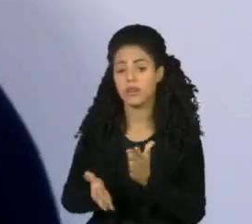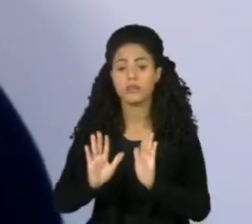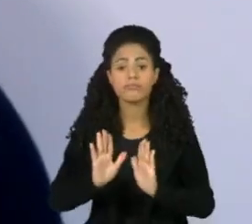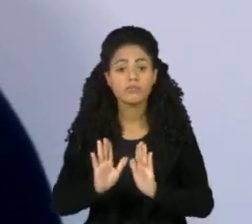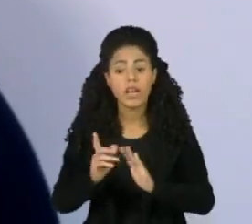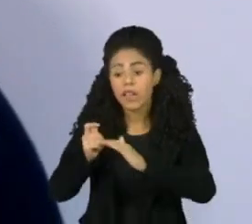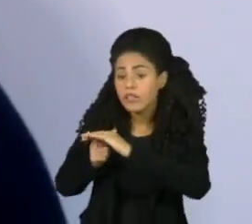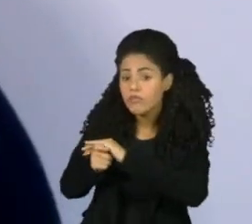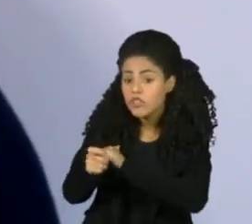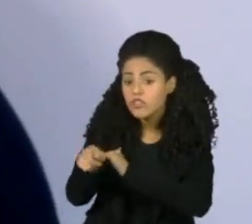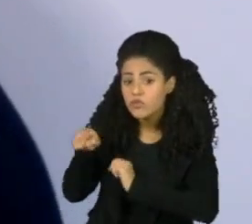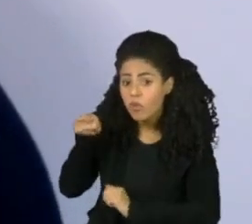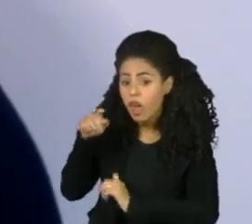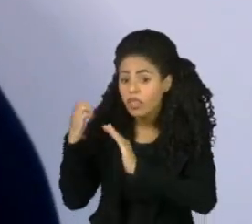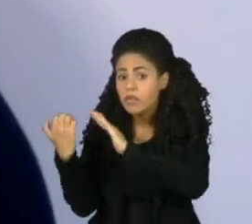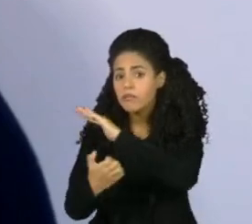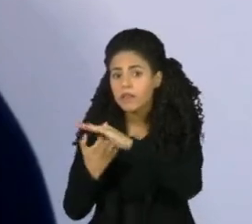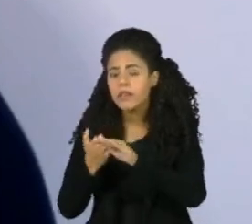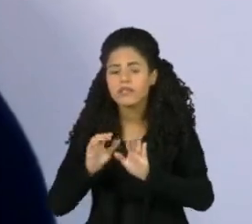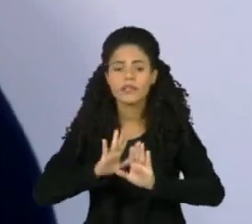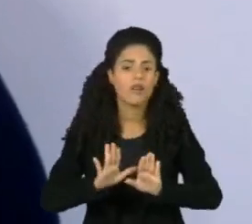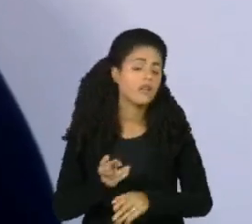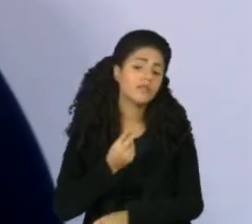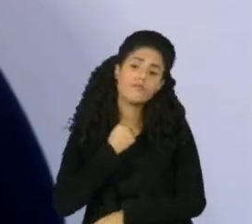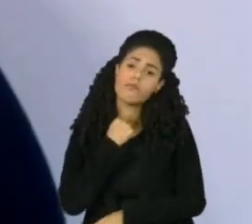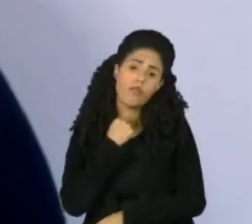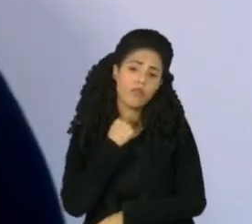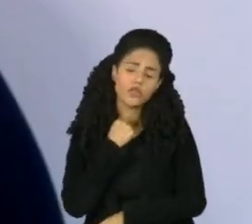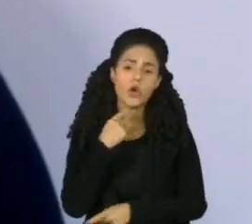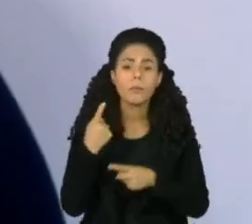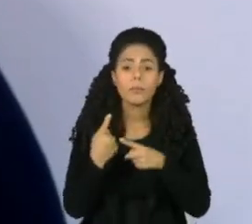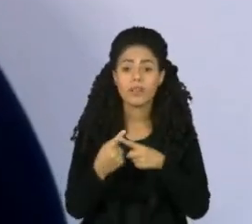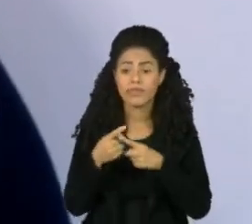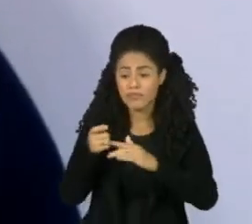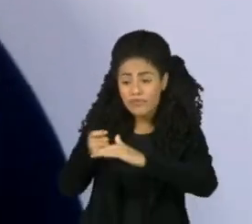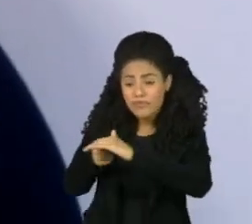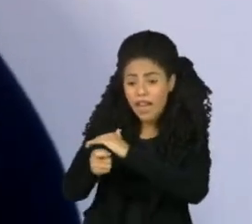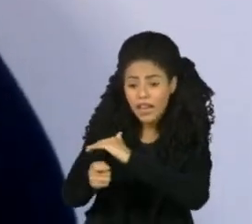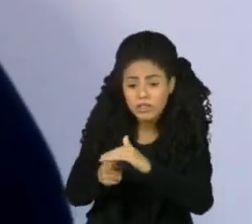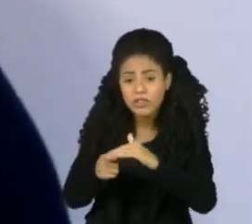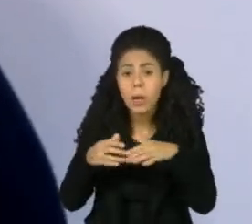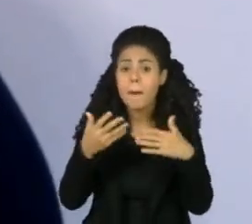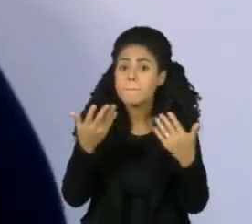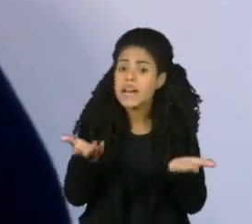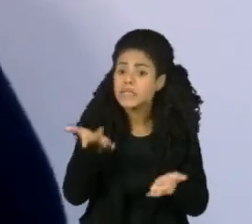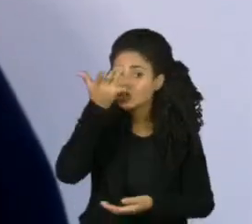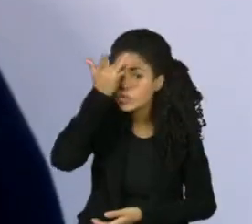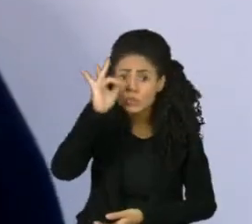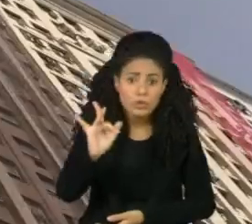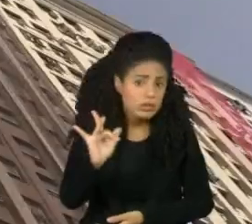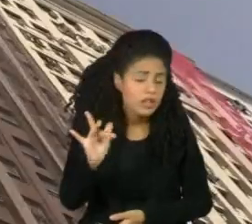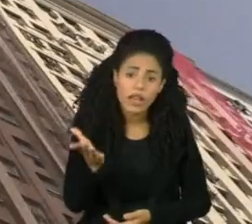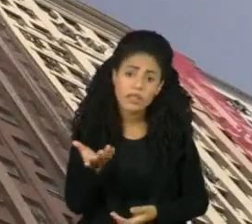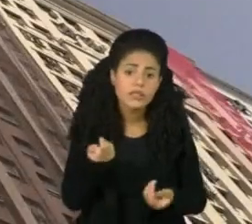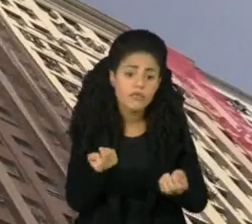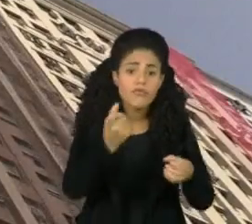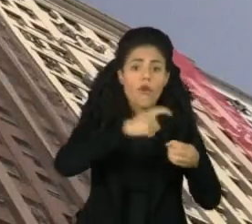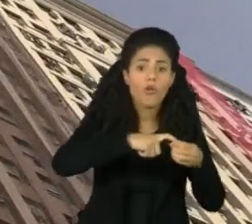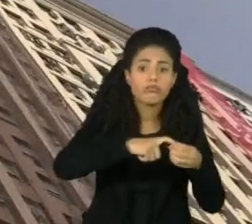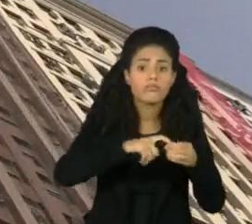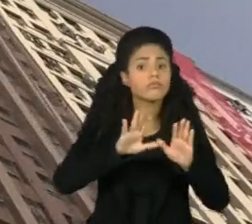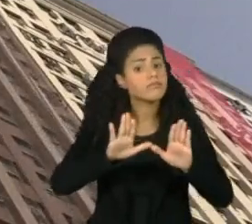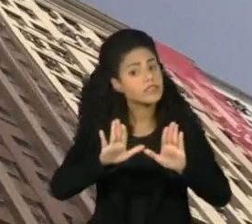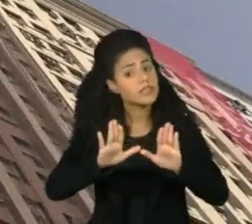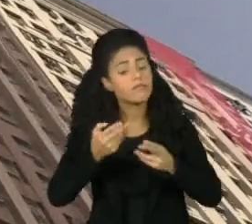essas pessoas elas também não devem talvez entrar nesse tipo de ação porque vai precisar até bastante Sangue frio